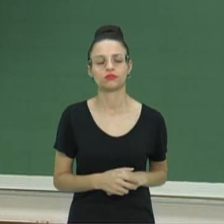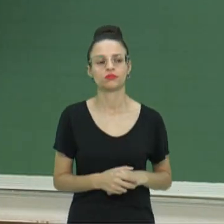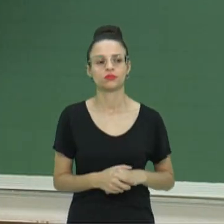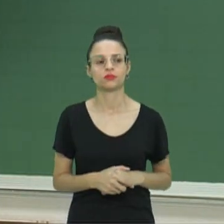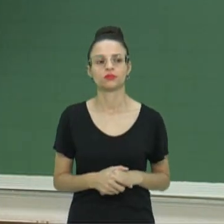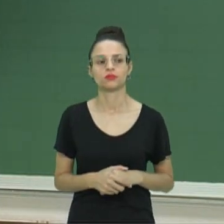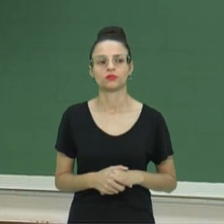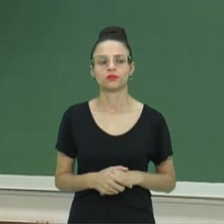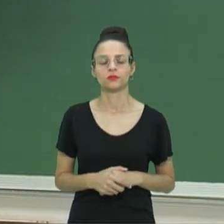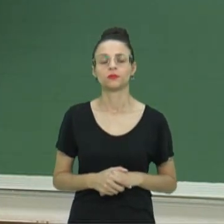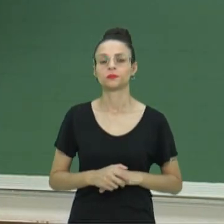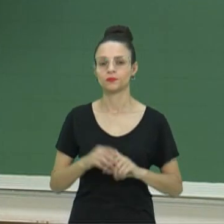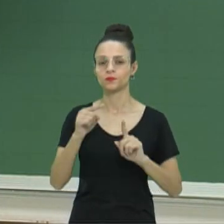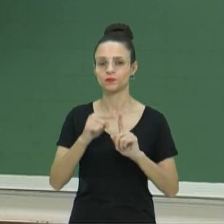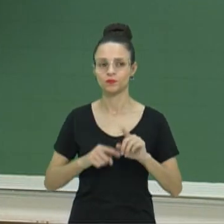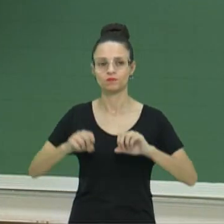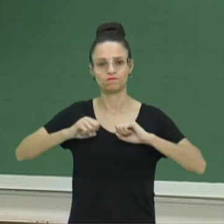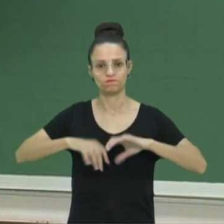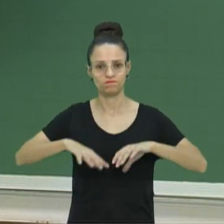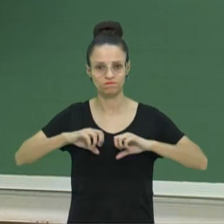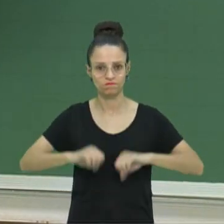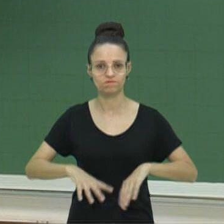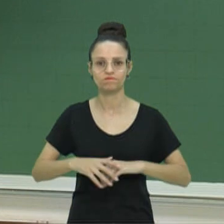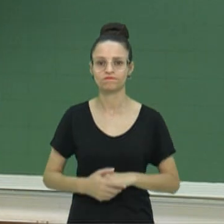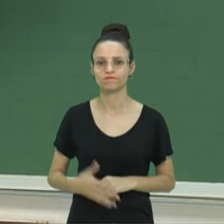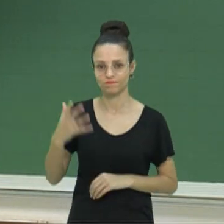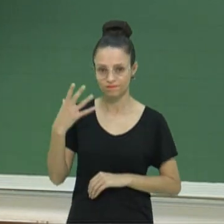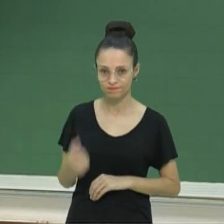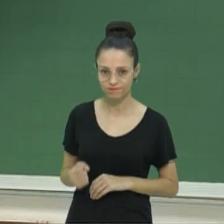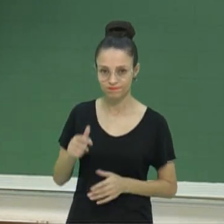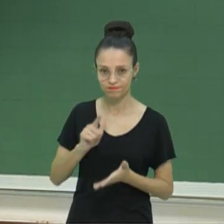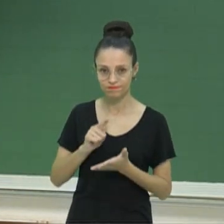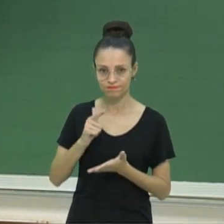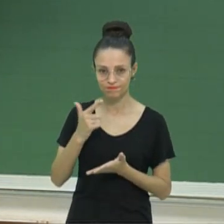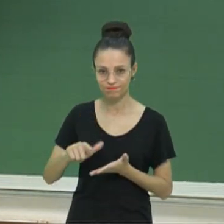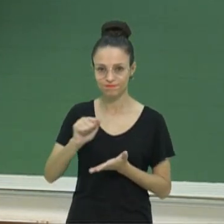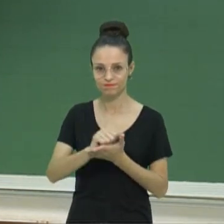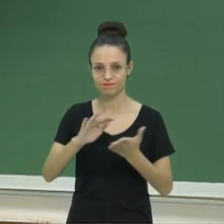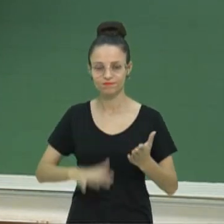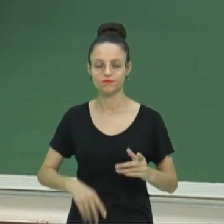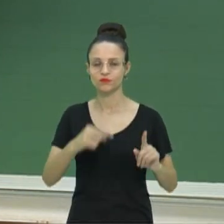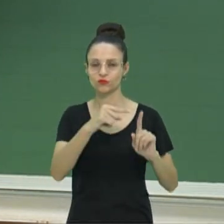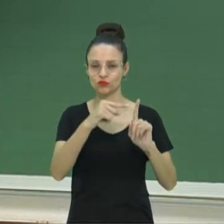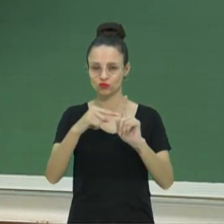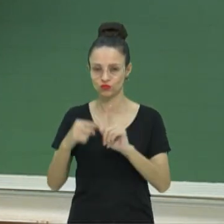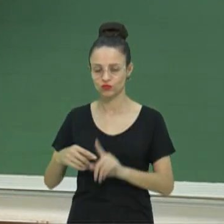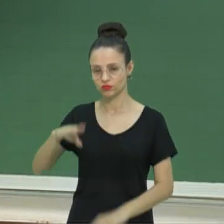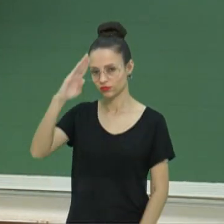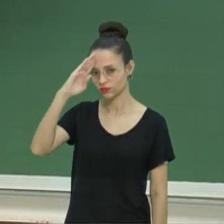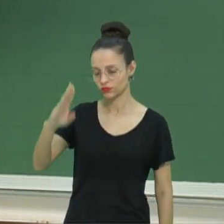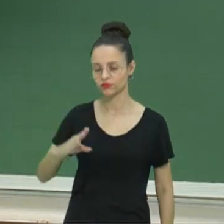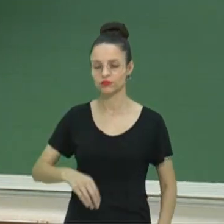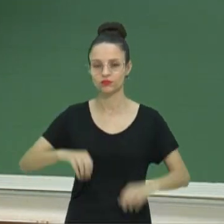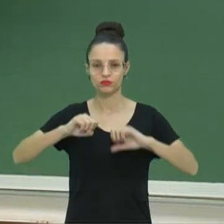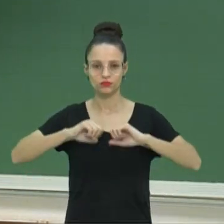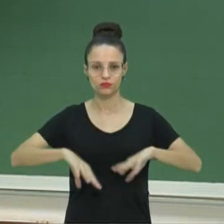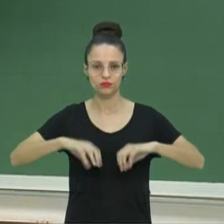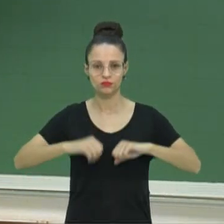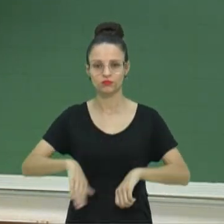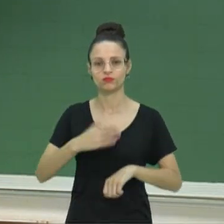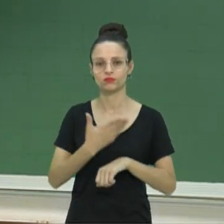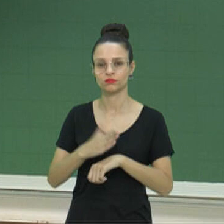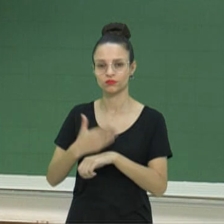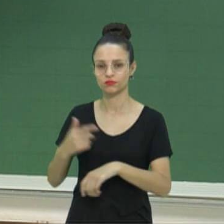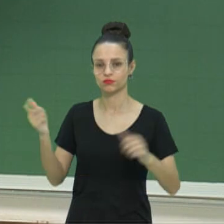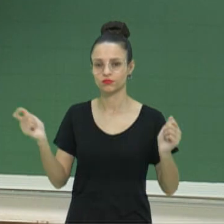dentro desses tipos de respiração. Bora para mais uma atividade, então? Falamos dos principais tipos de respiração que são treináveis,